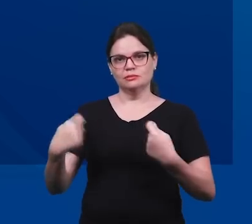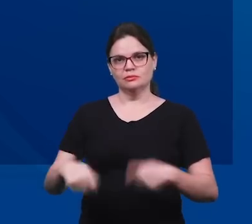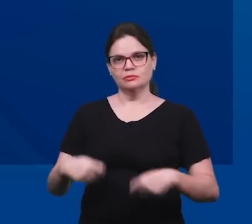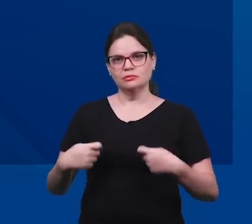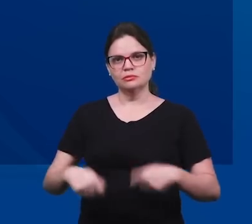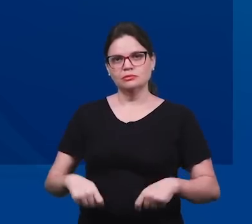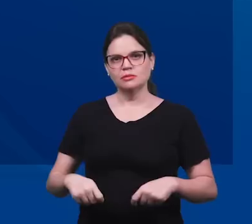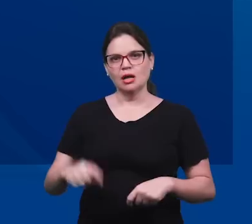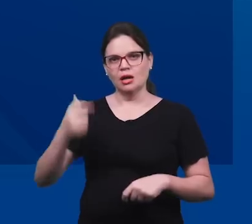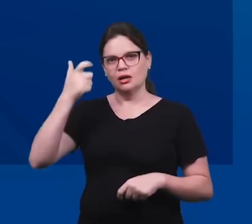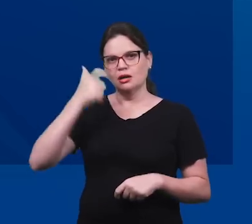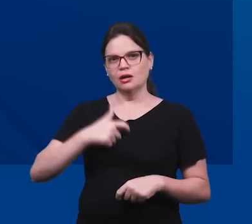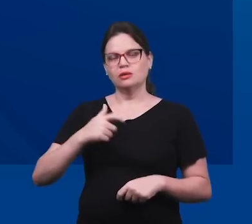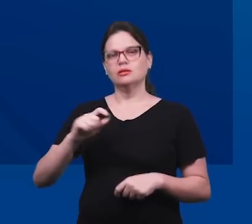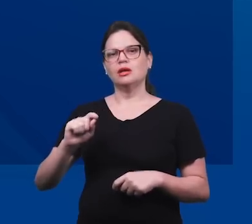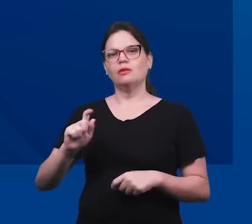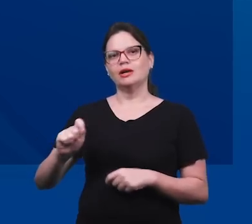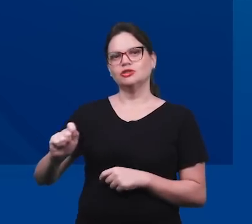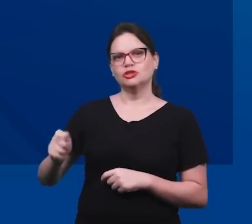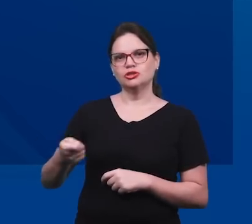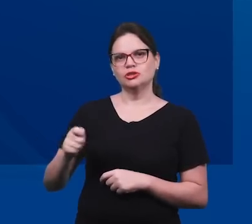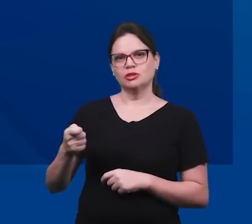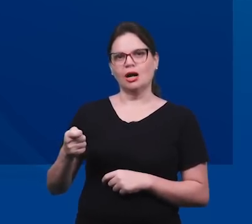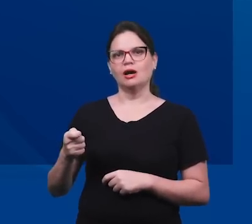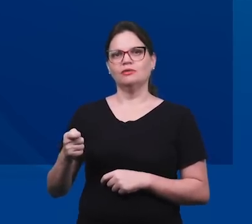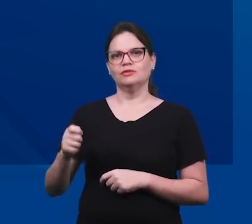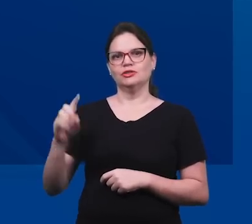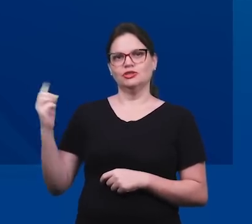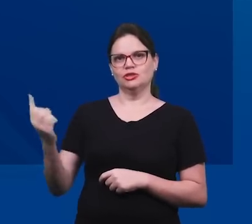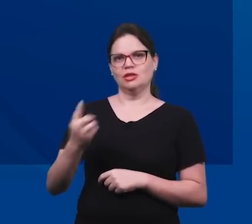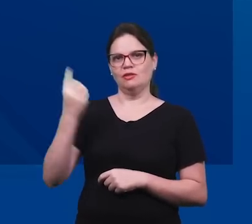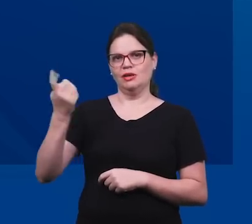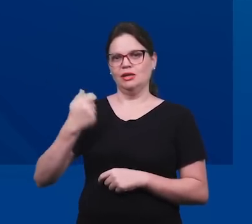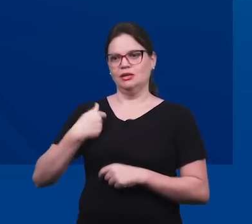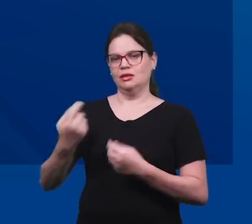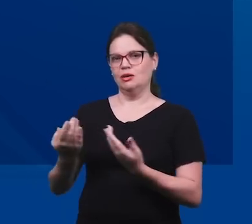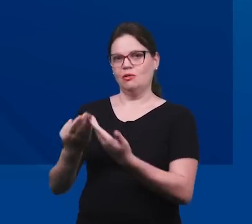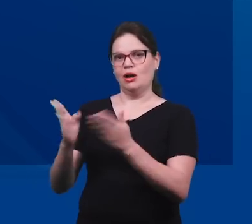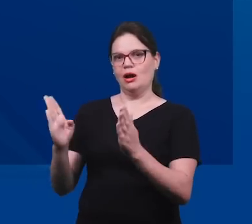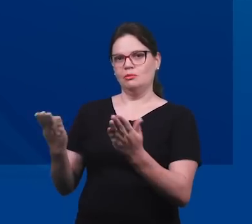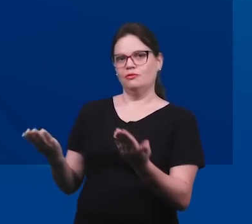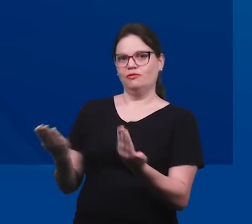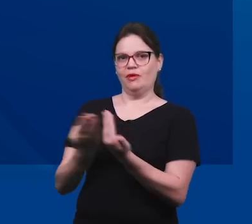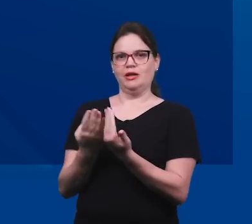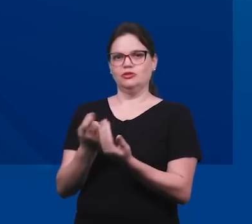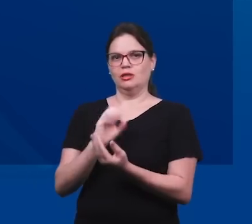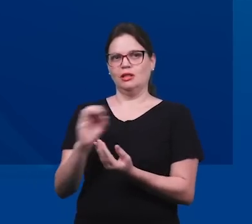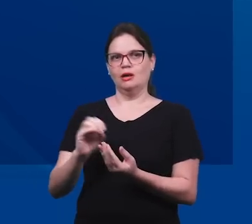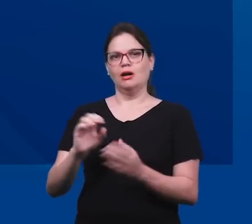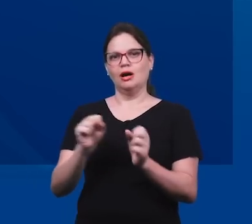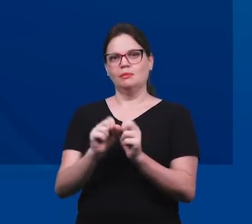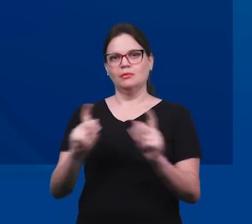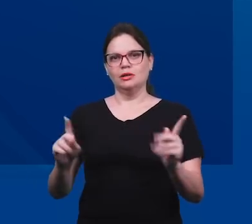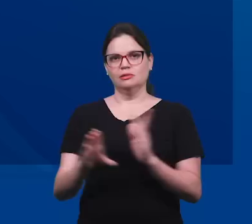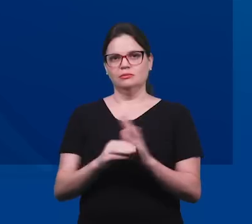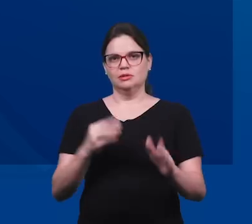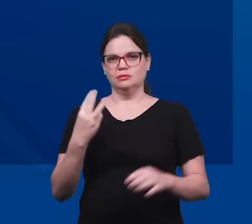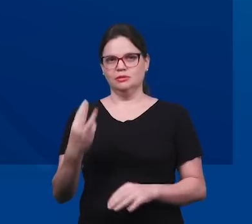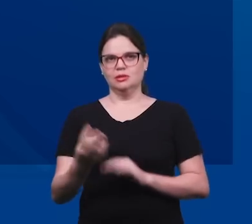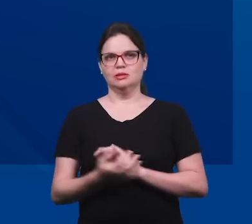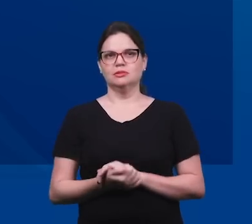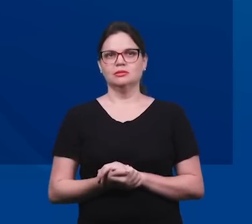e não é chave de Davi, que abre e ninguém fecha e ninguém abre. Apocalipse 3:7.